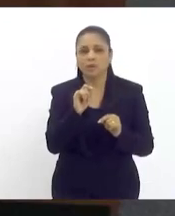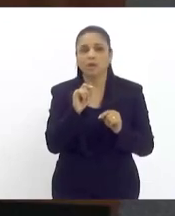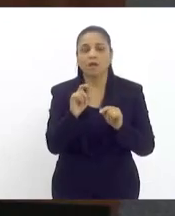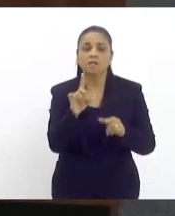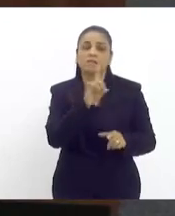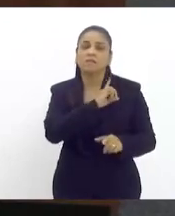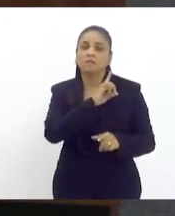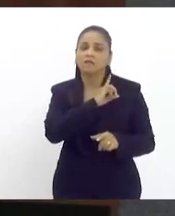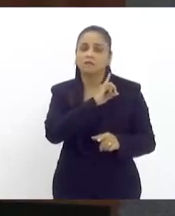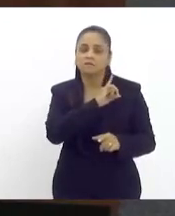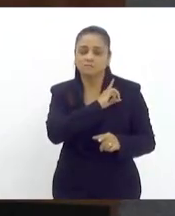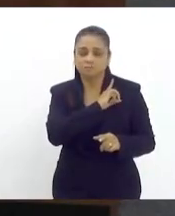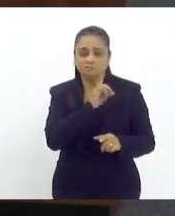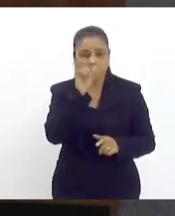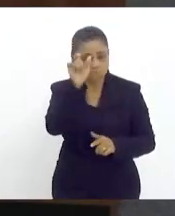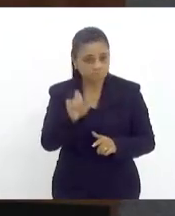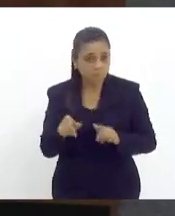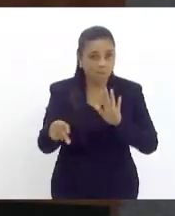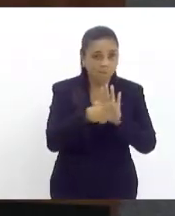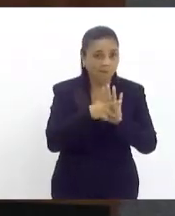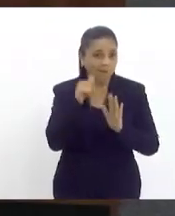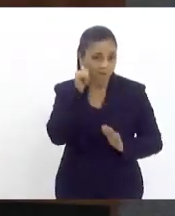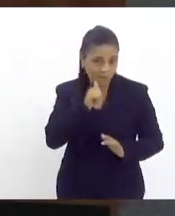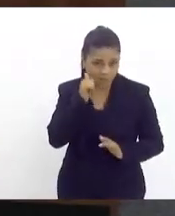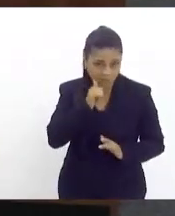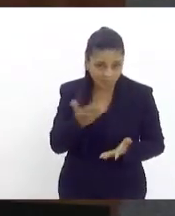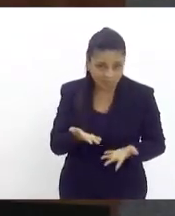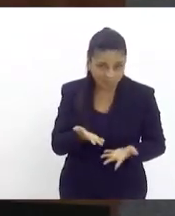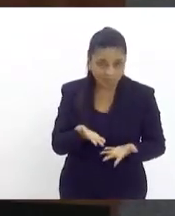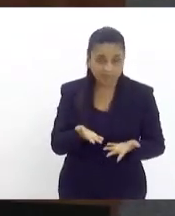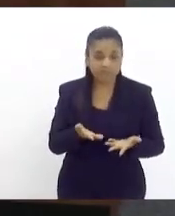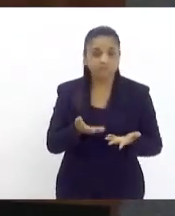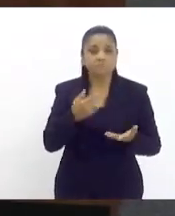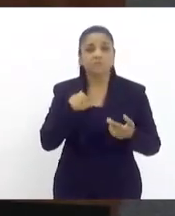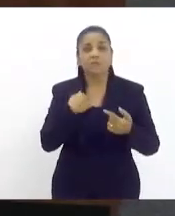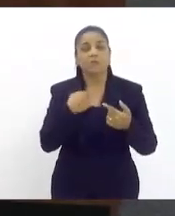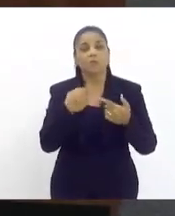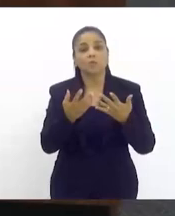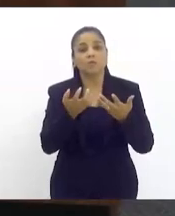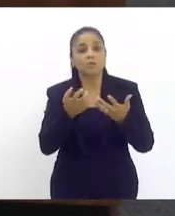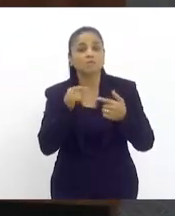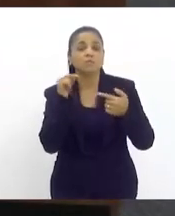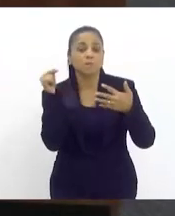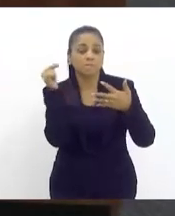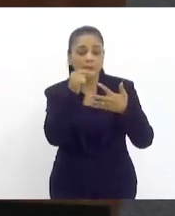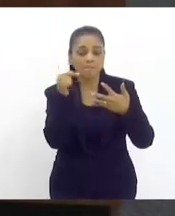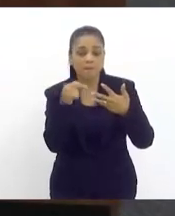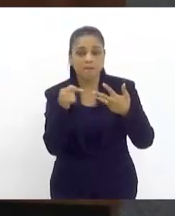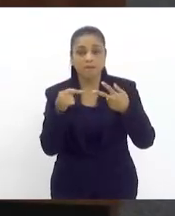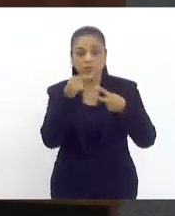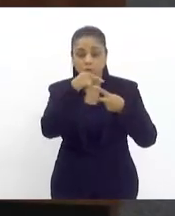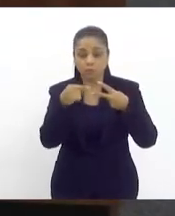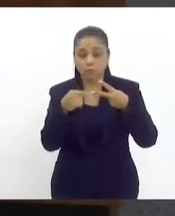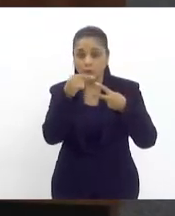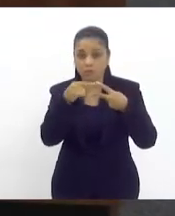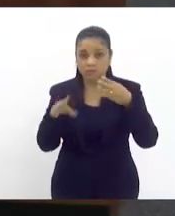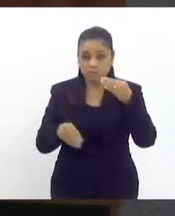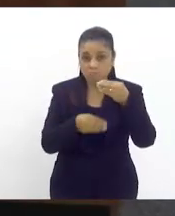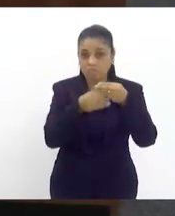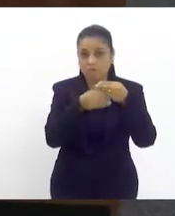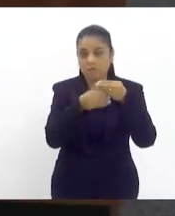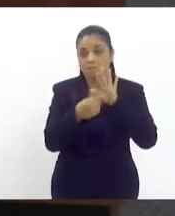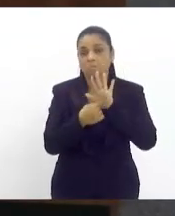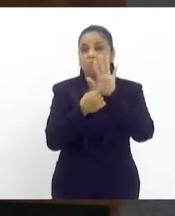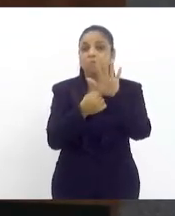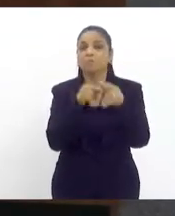delegacia de mulheres por isso a única questão que eu fiz foi apresentar duas emendas primeiro